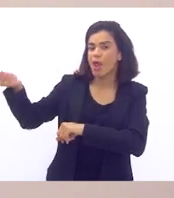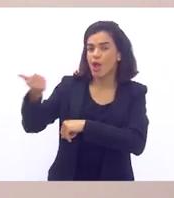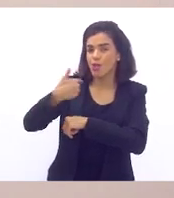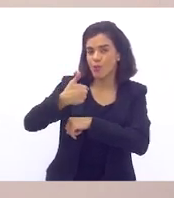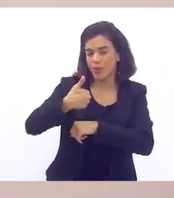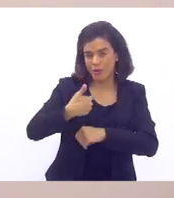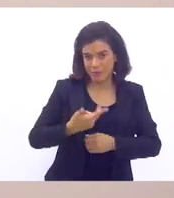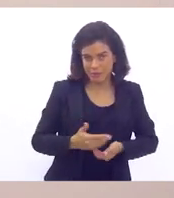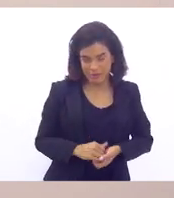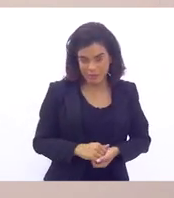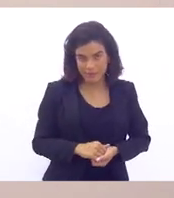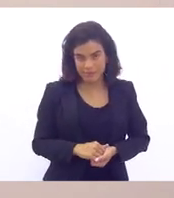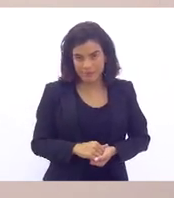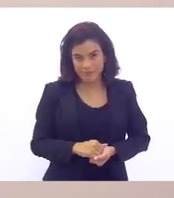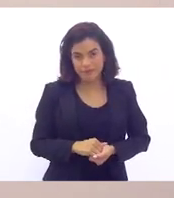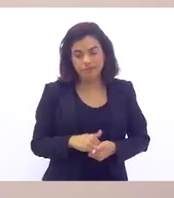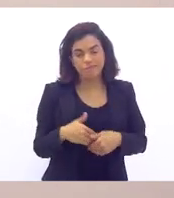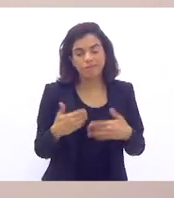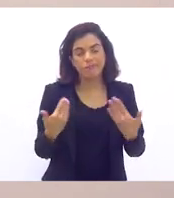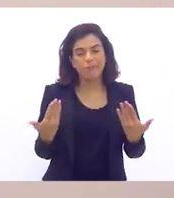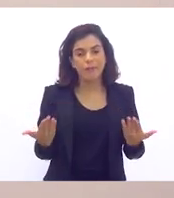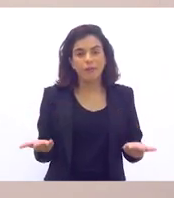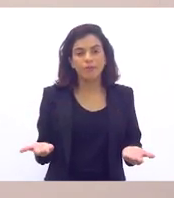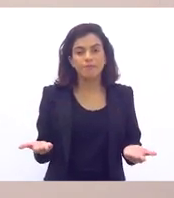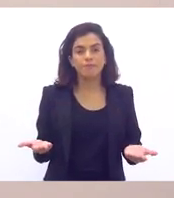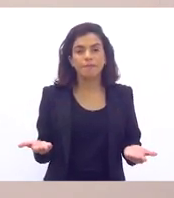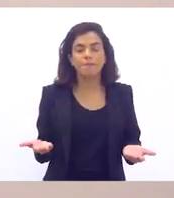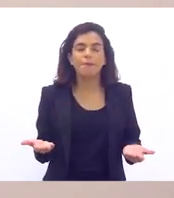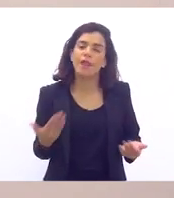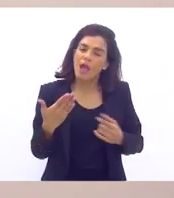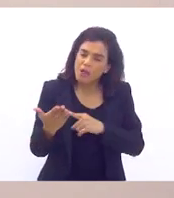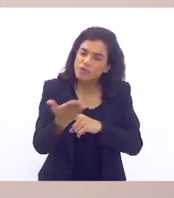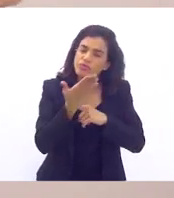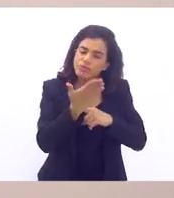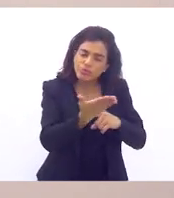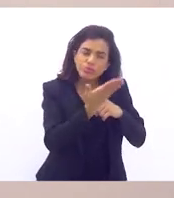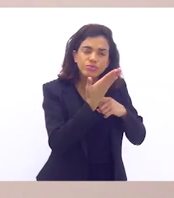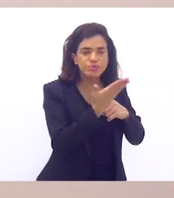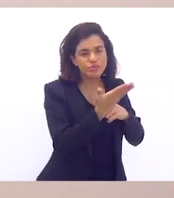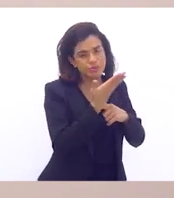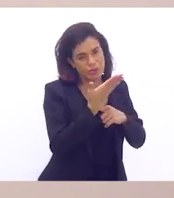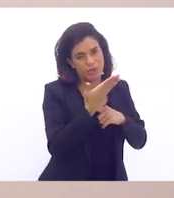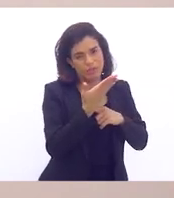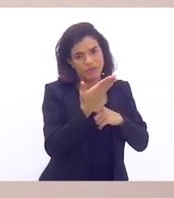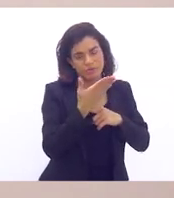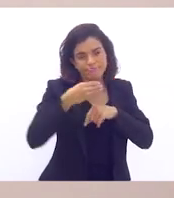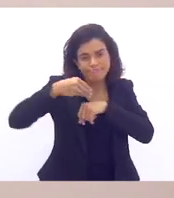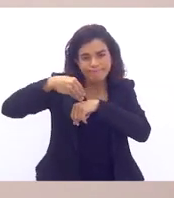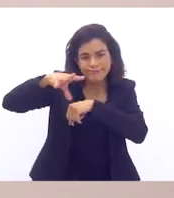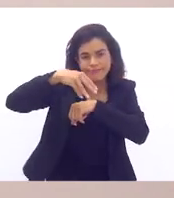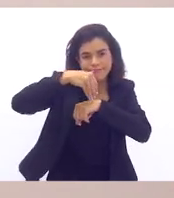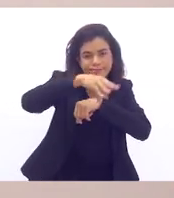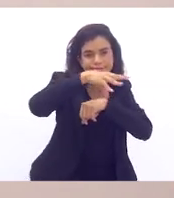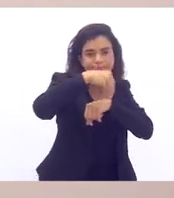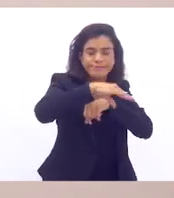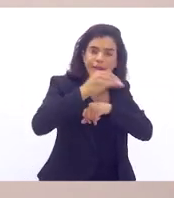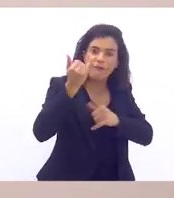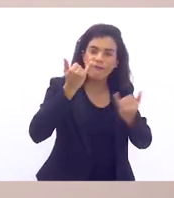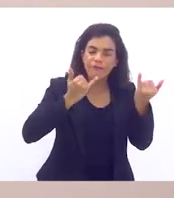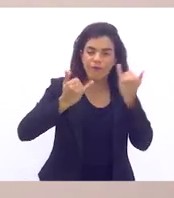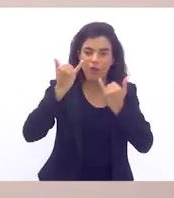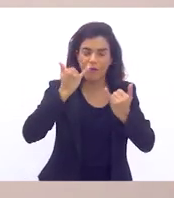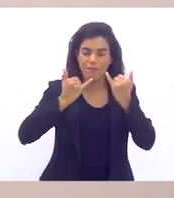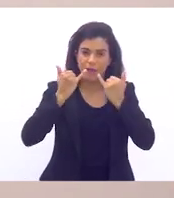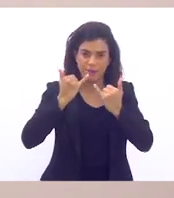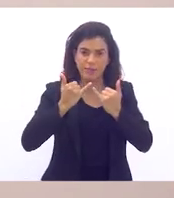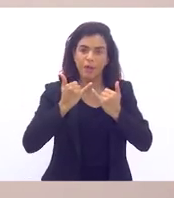não conhecemos Então nos ajudem a fazer esta informação chegar porque a informação bem